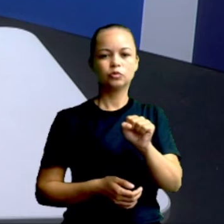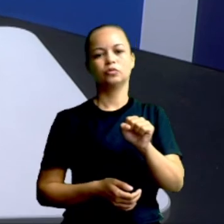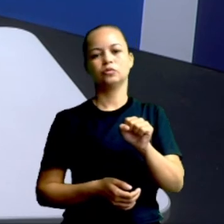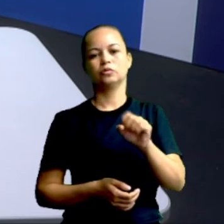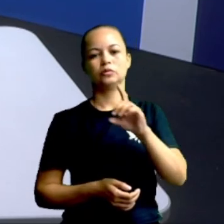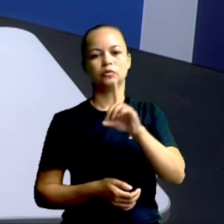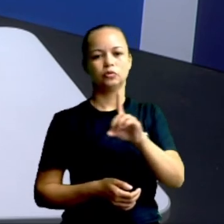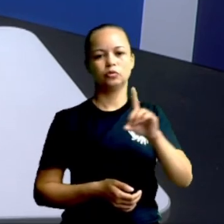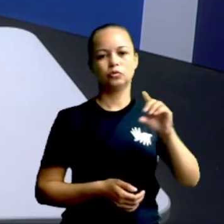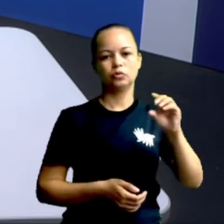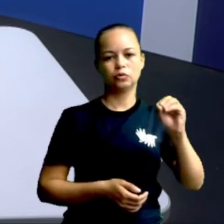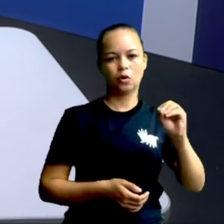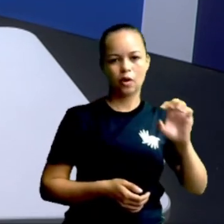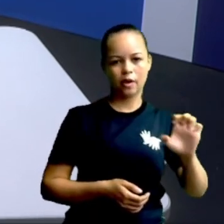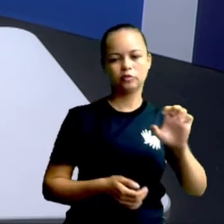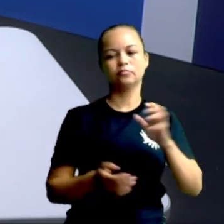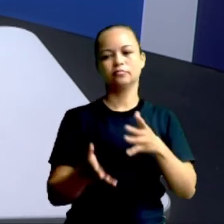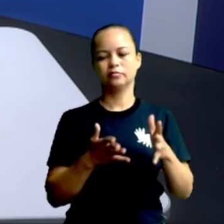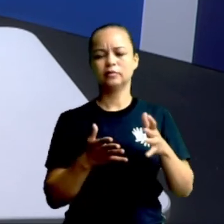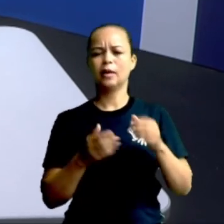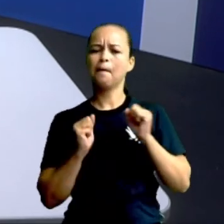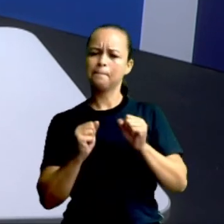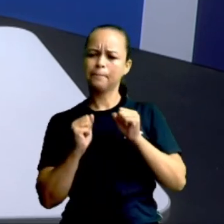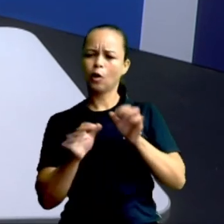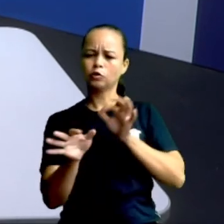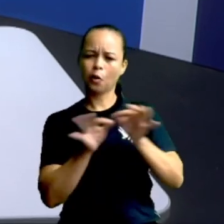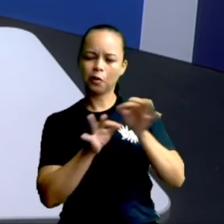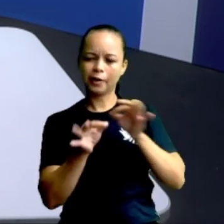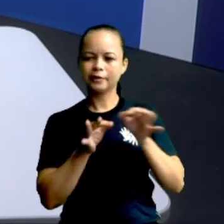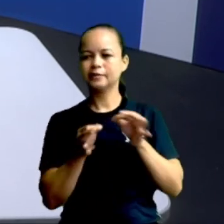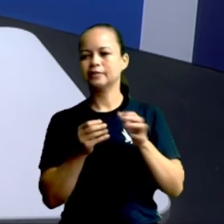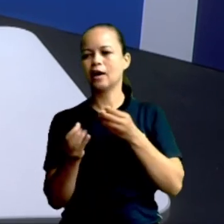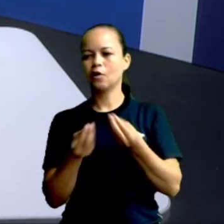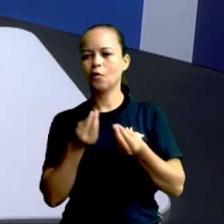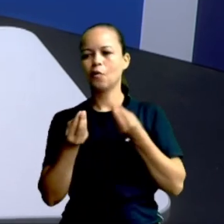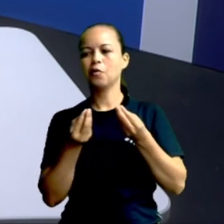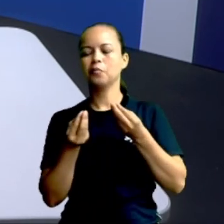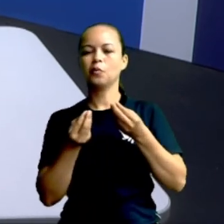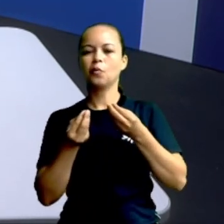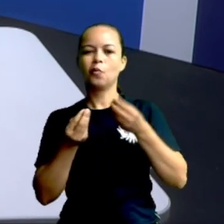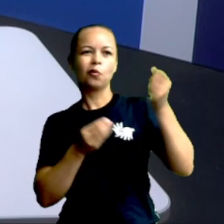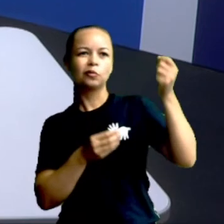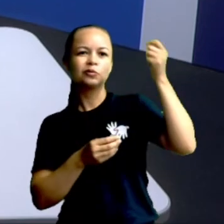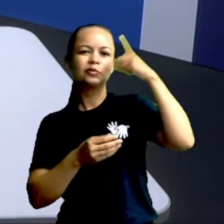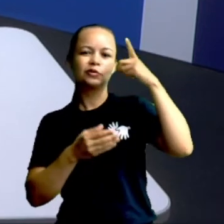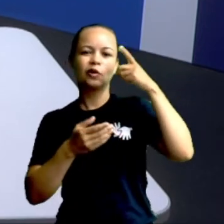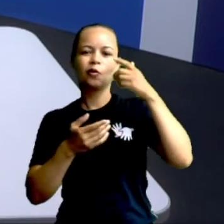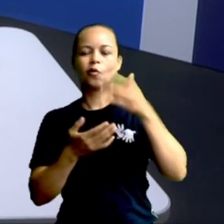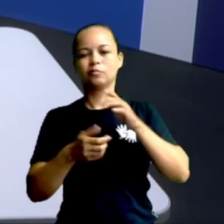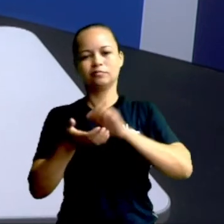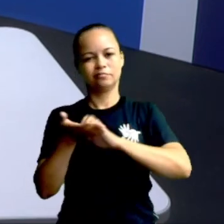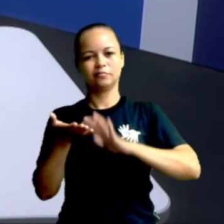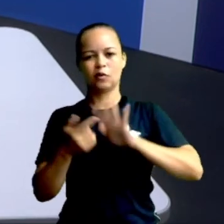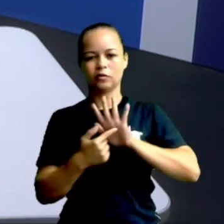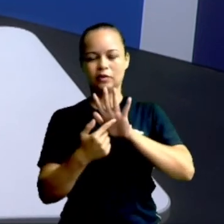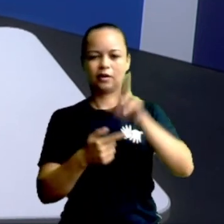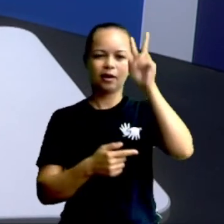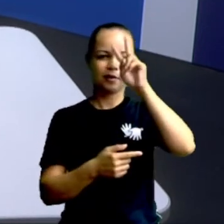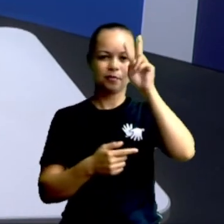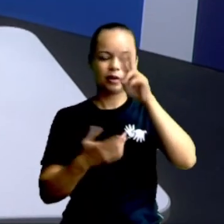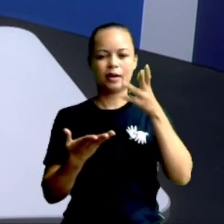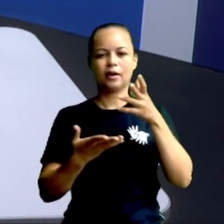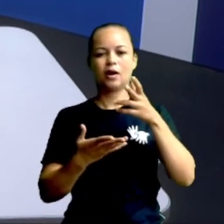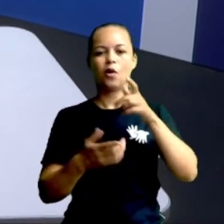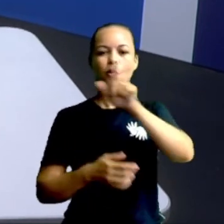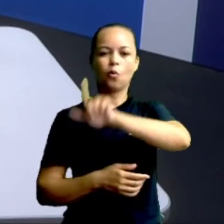pode incrementar, você pode desenhar aqui bem bonitinho um solzinho, feito eu estava na atividade, porque aí fica mais fácil de você lembrar. O leste